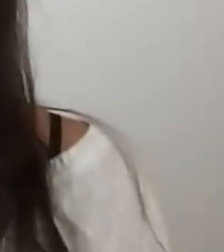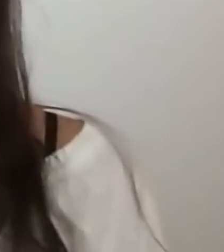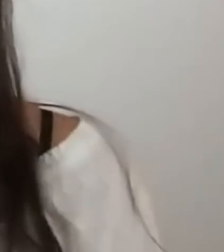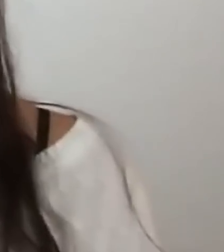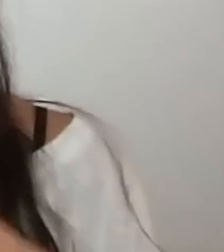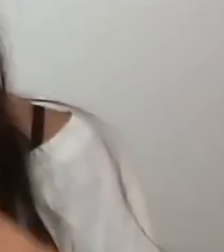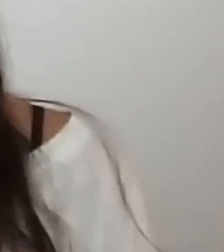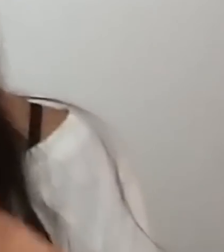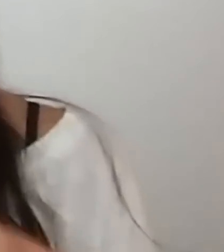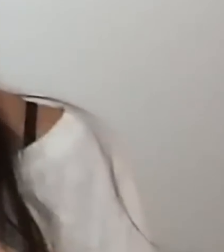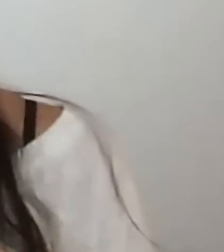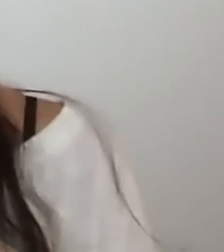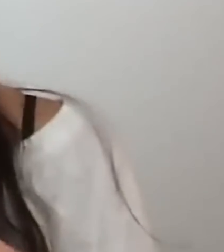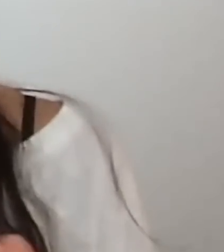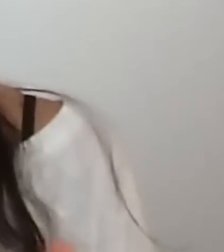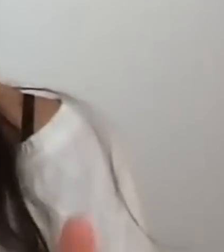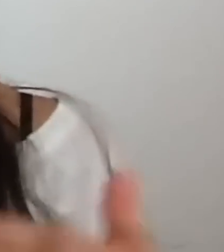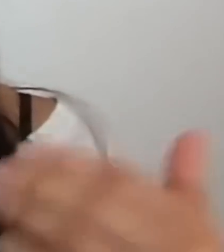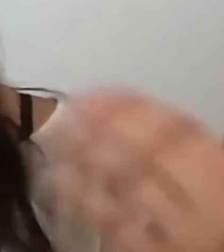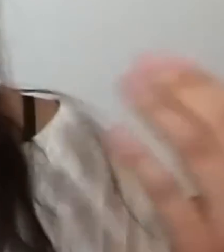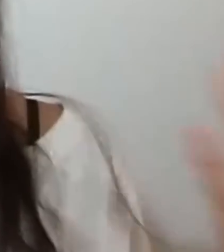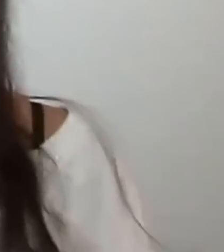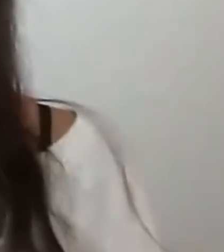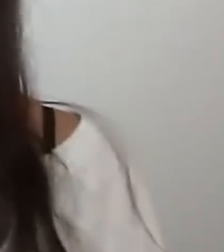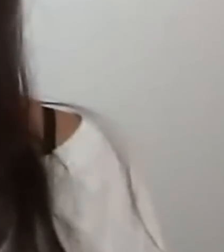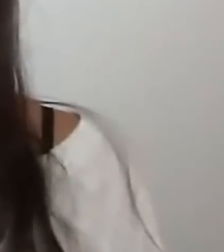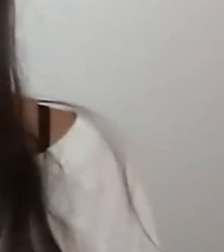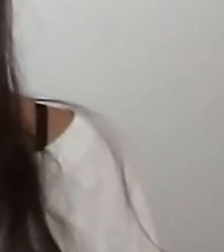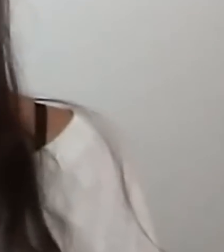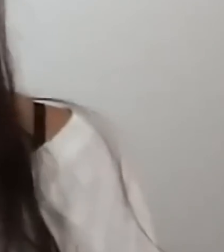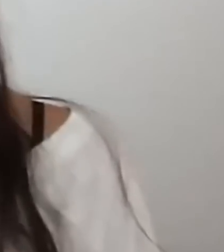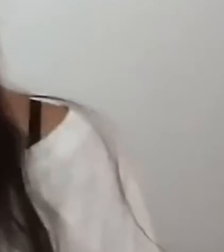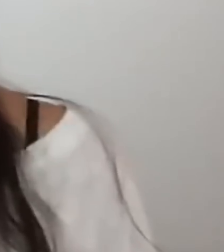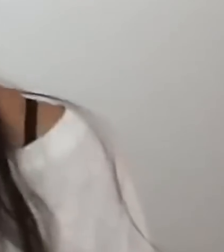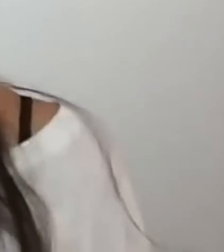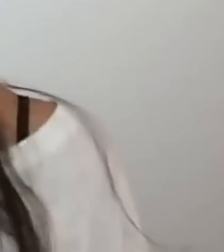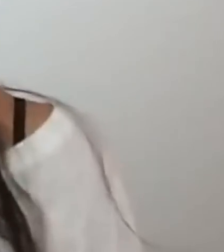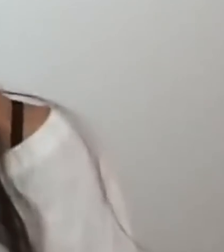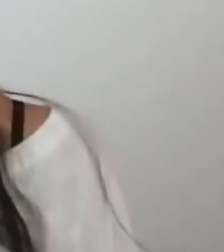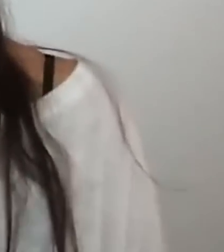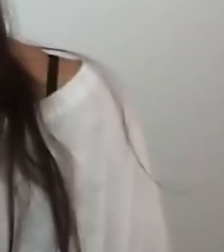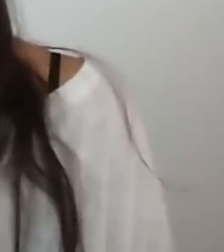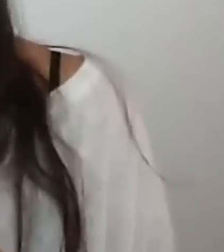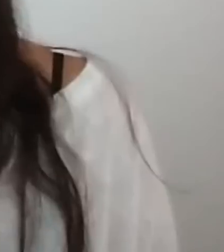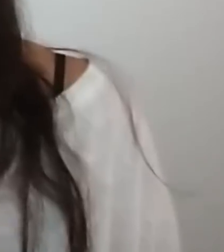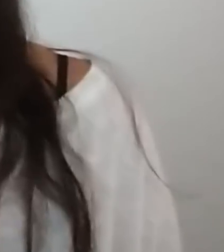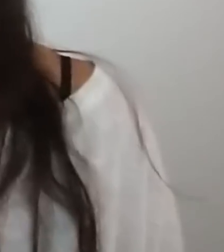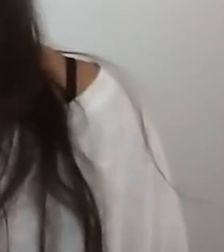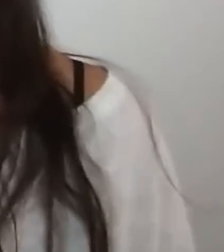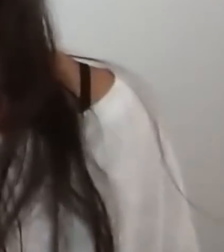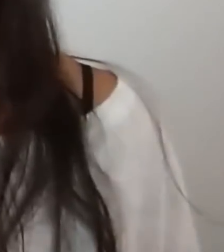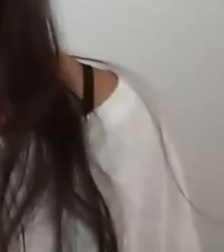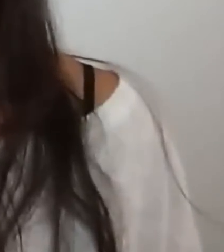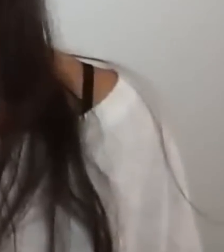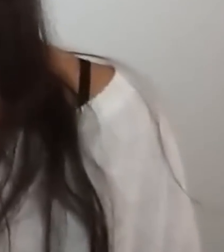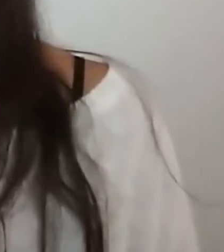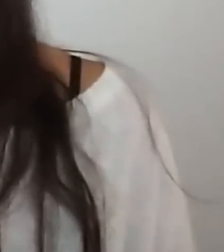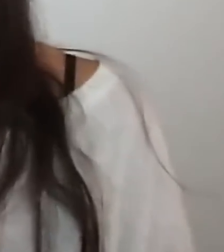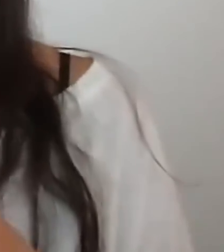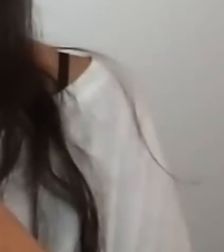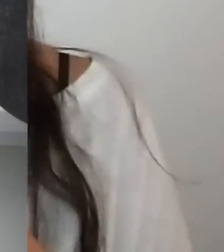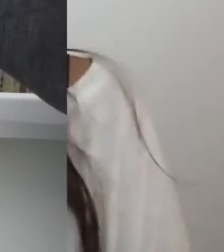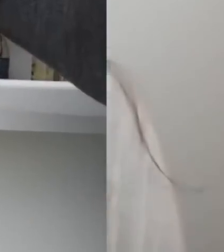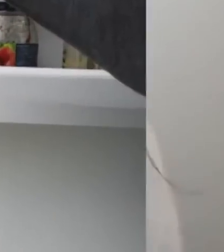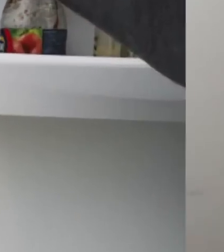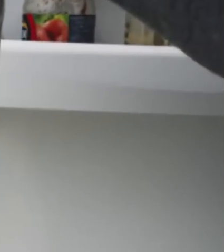número 3 é cozinhar muito bem alimentos como carnes vermelhas, aves e peixes. A minha dica número 4